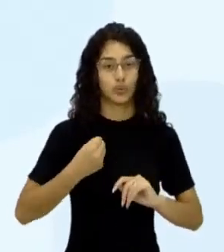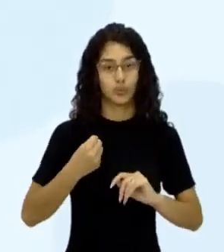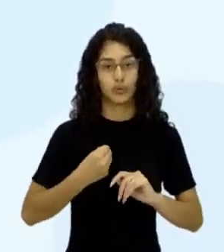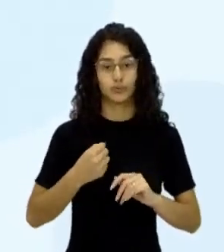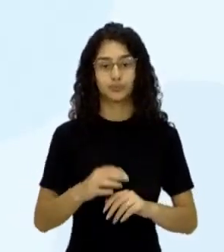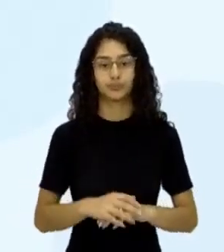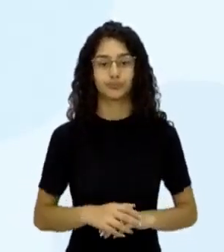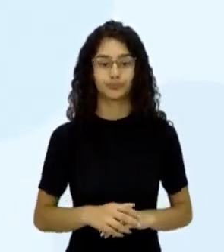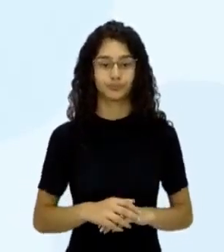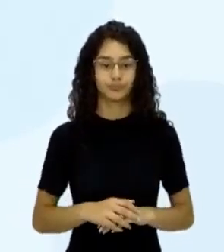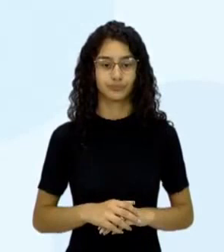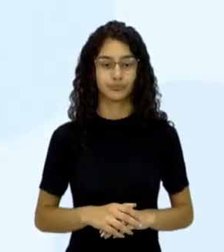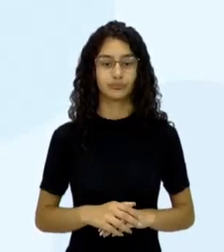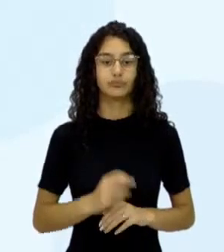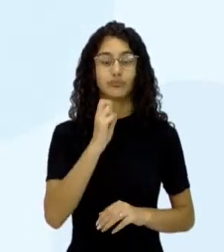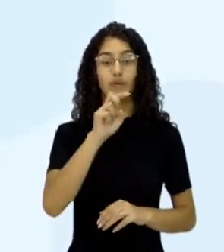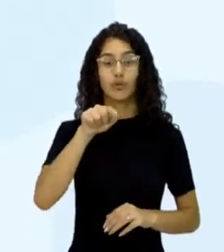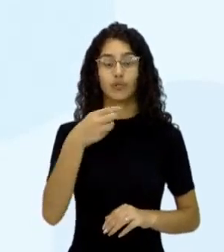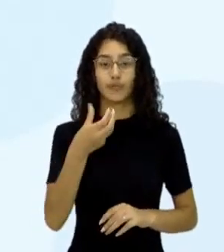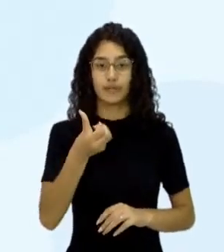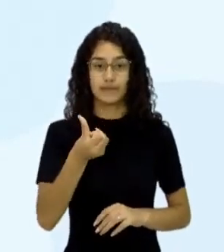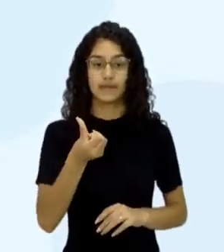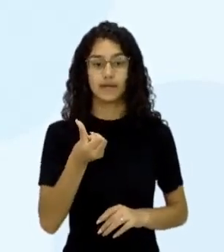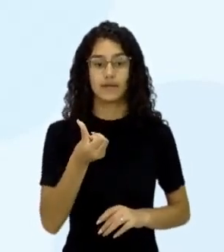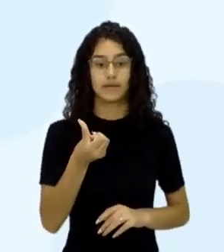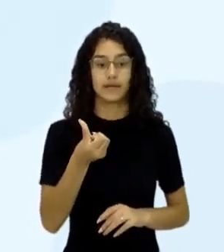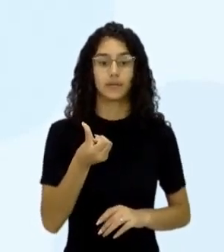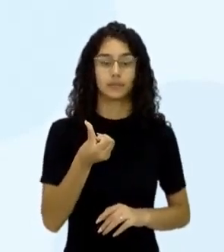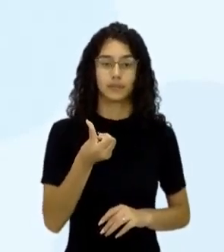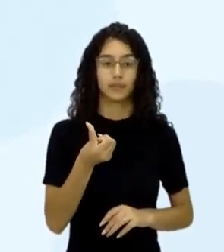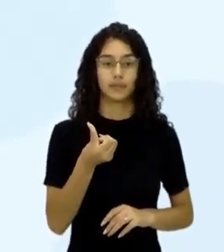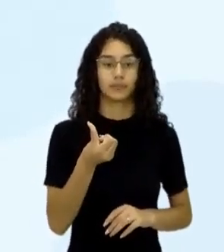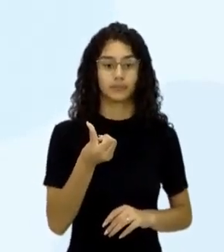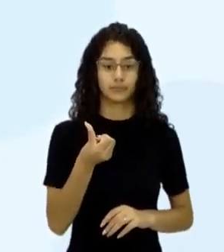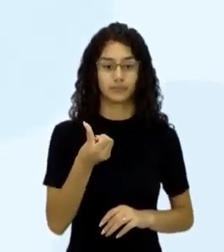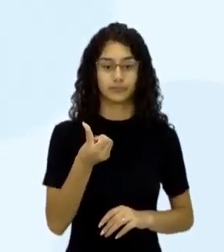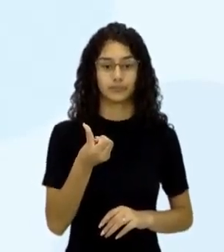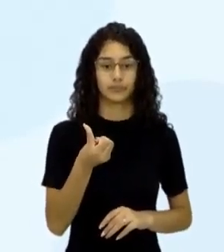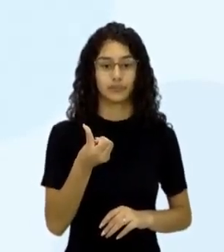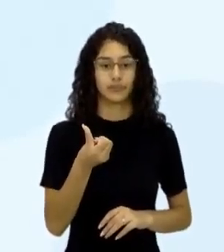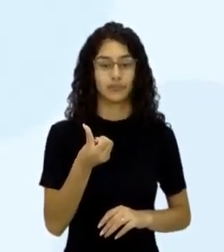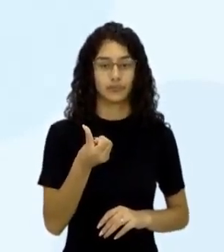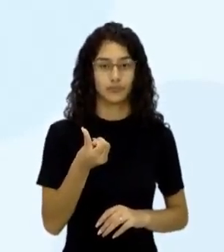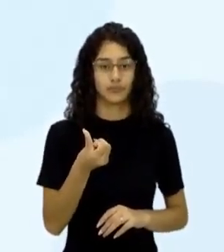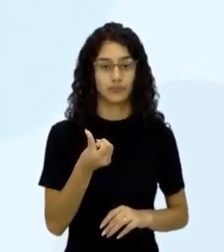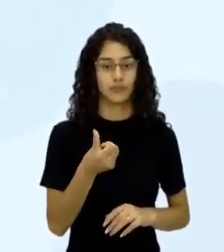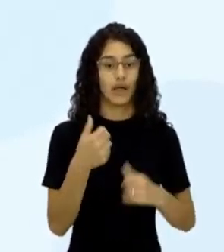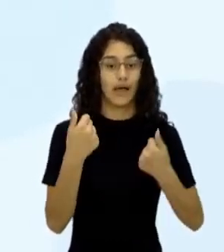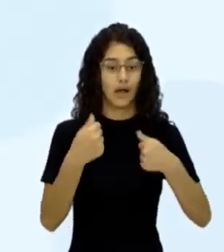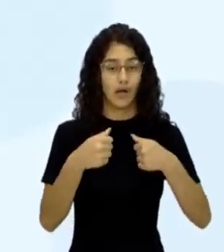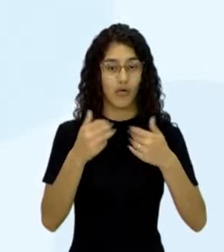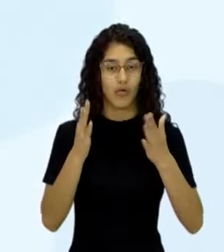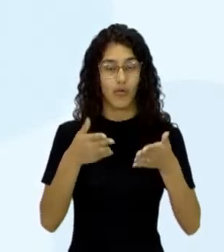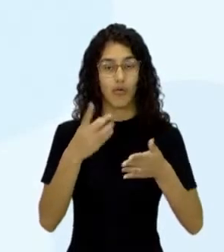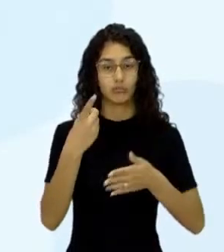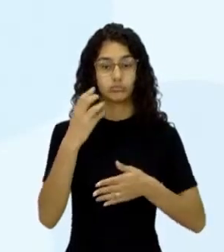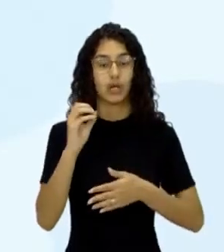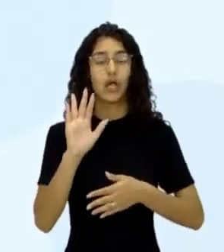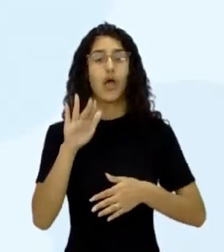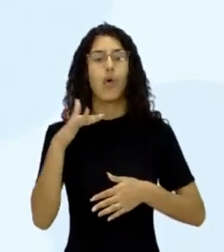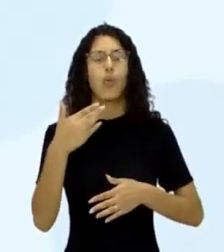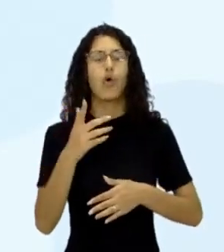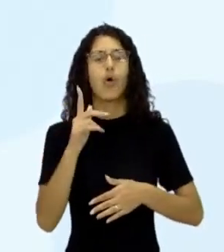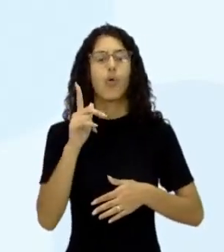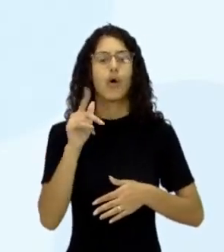Começa aqui, então, o número, ó, 5,6. Para compensar, bota lá a potenciazinha. Qual é o expoente